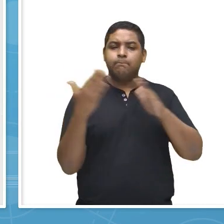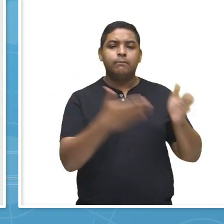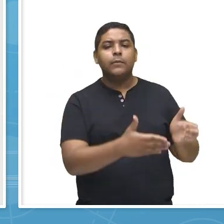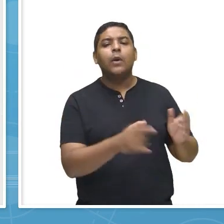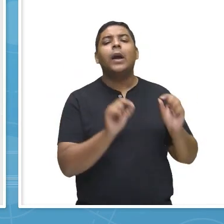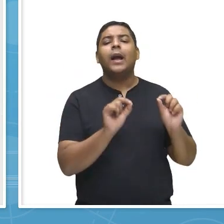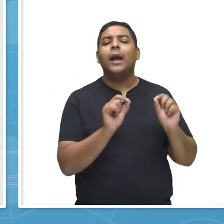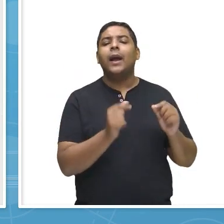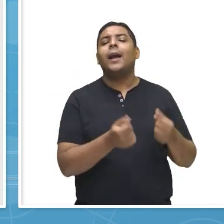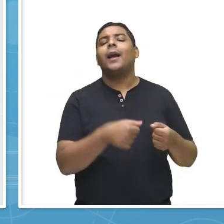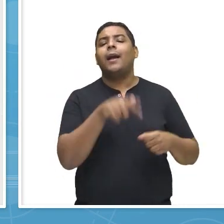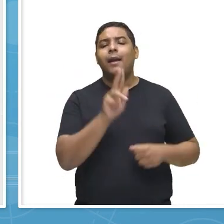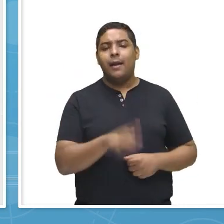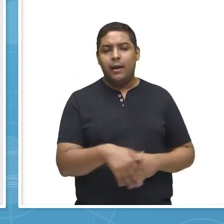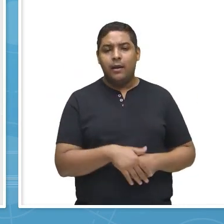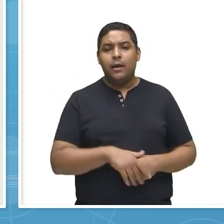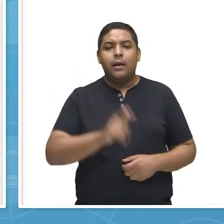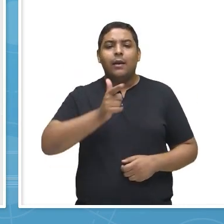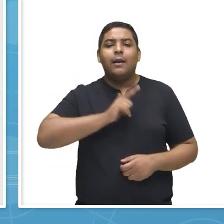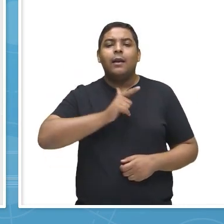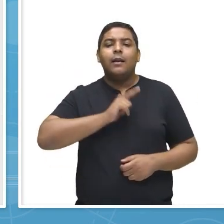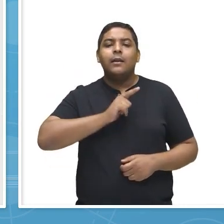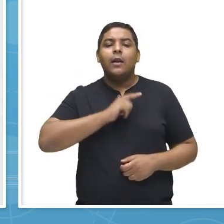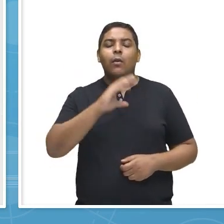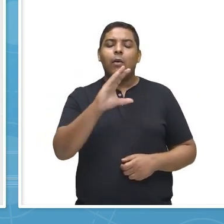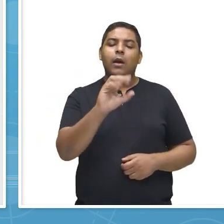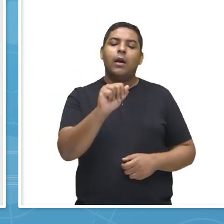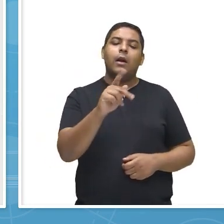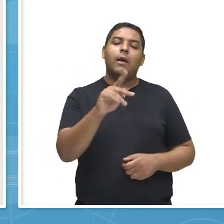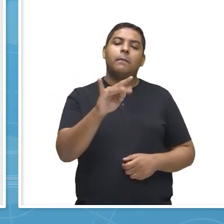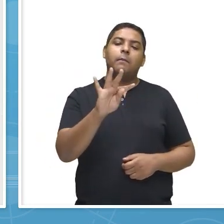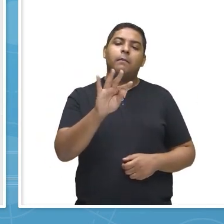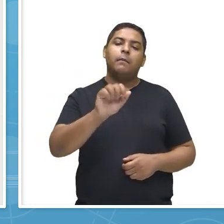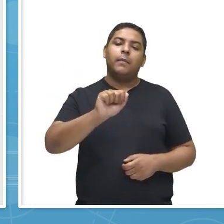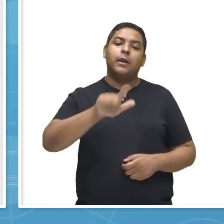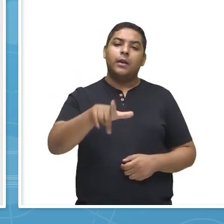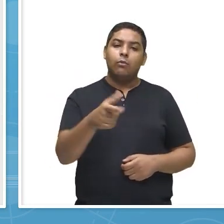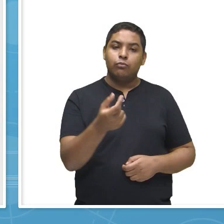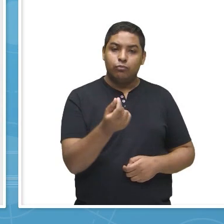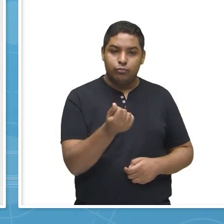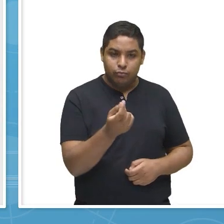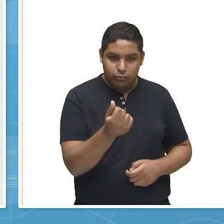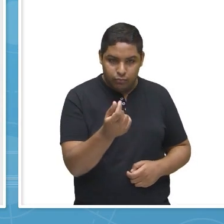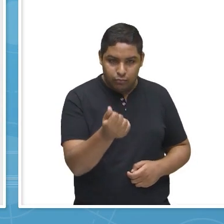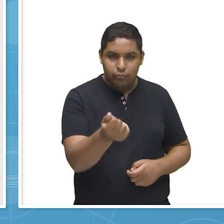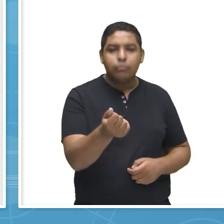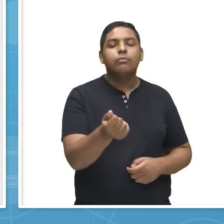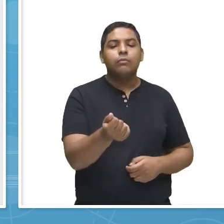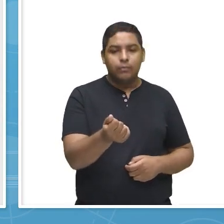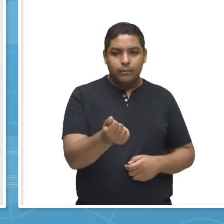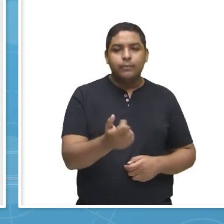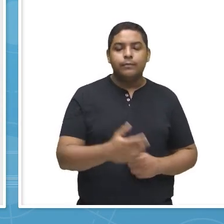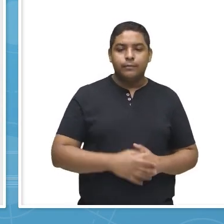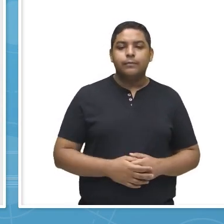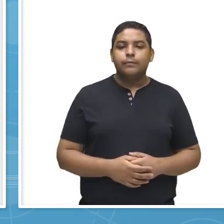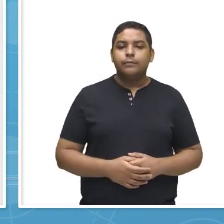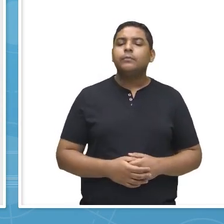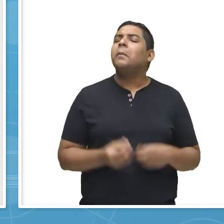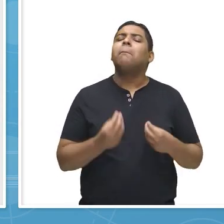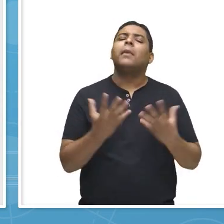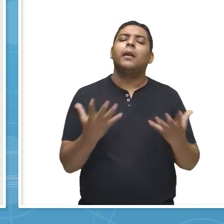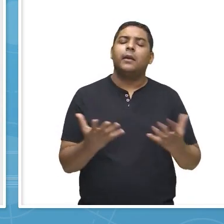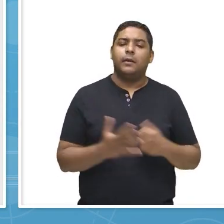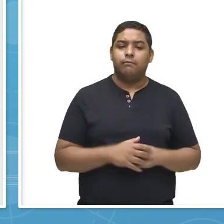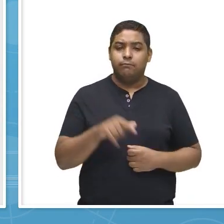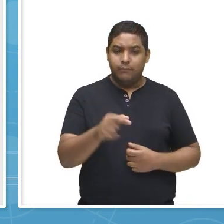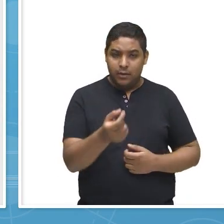quem? A quem possui, né, o capital, o dinheiro, tá? Para quê? Para que esse